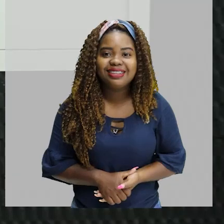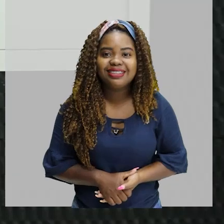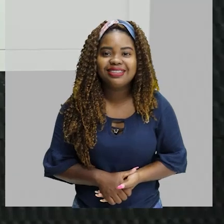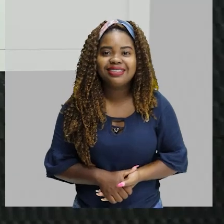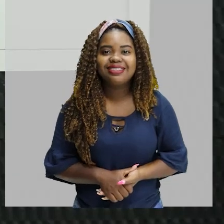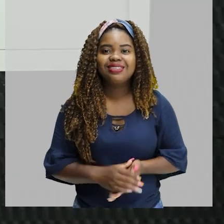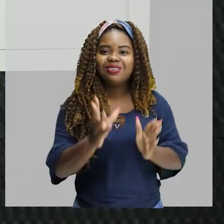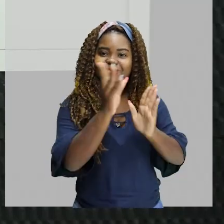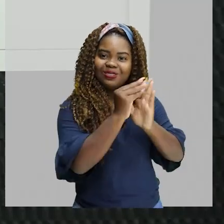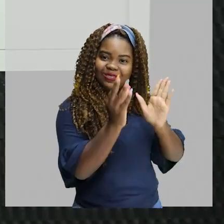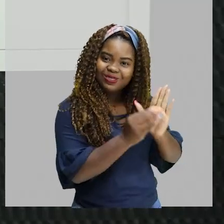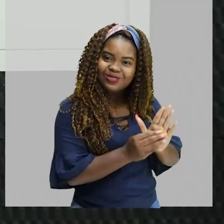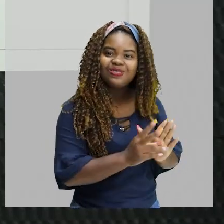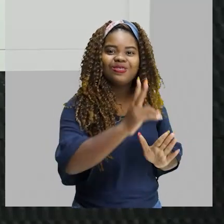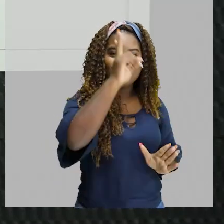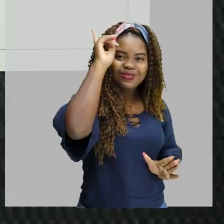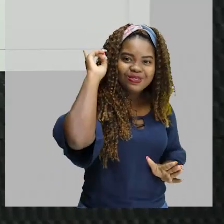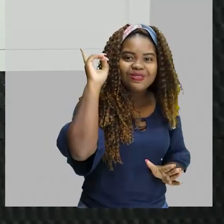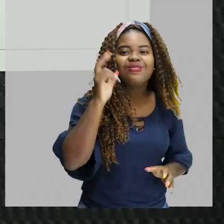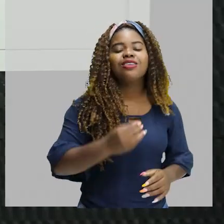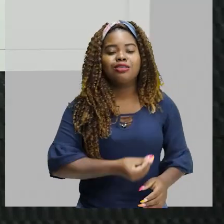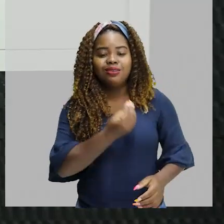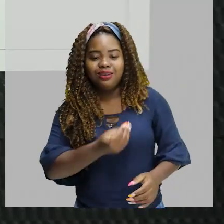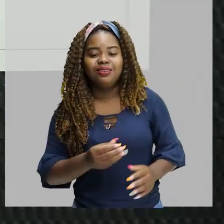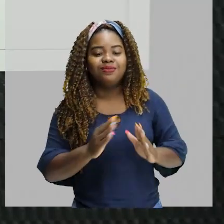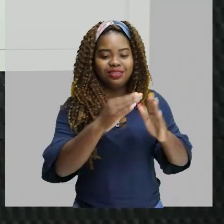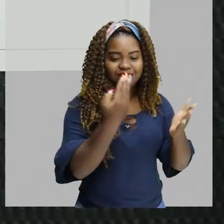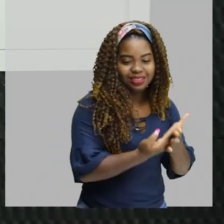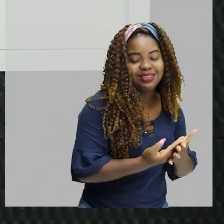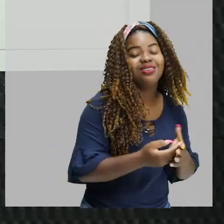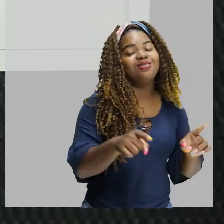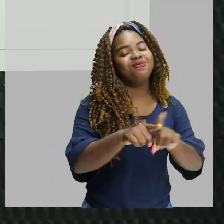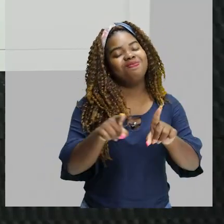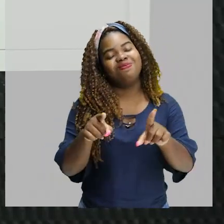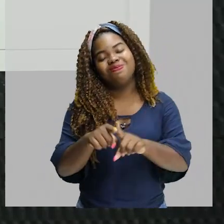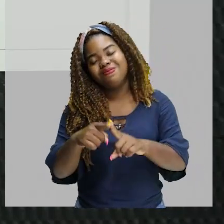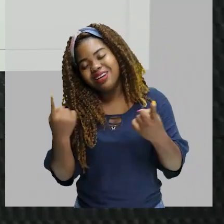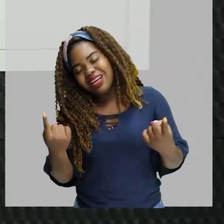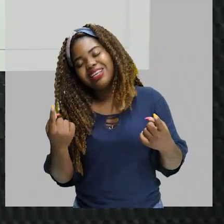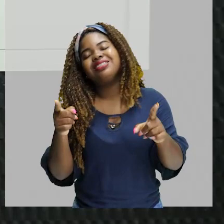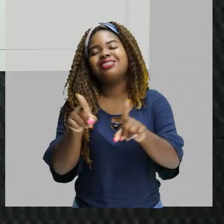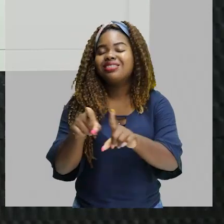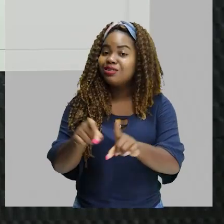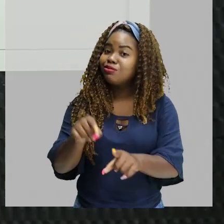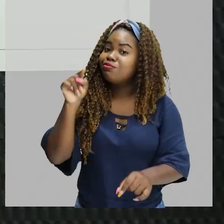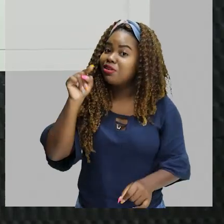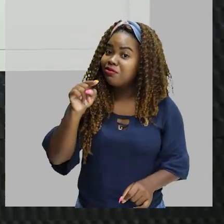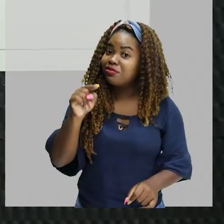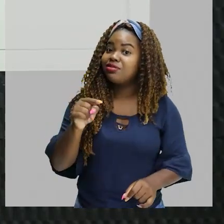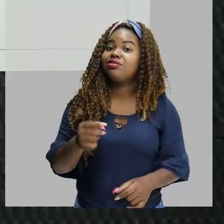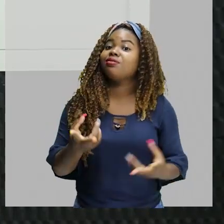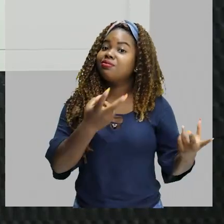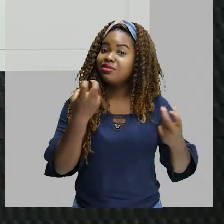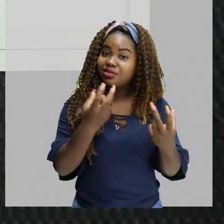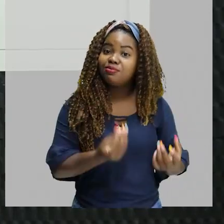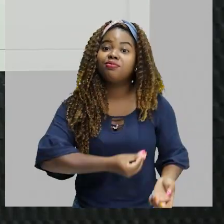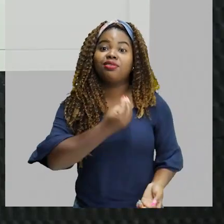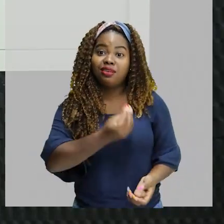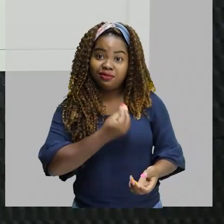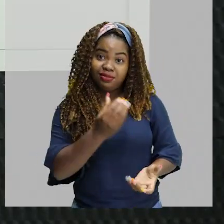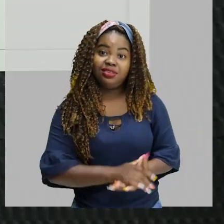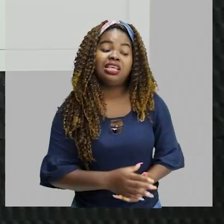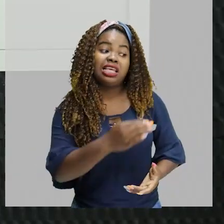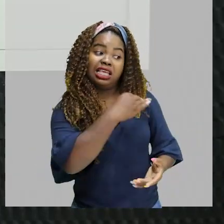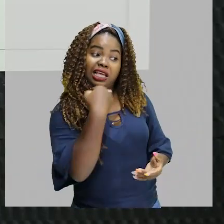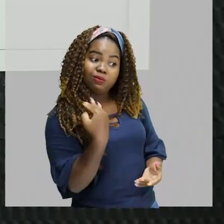o conteúdo para o vestibular, para a vida, para a escola, mas também o chamado a você observar esse detalhe que